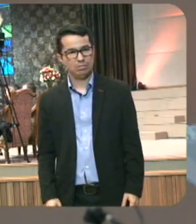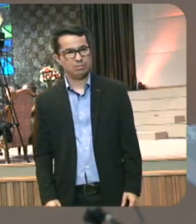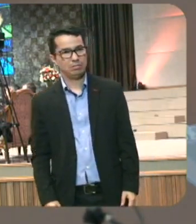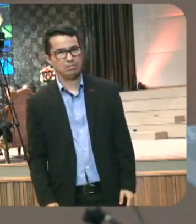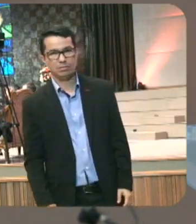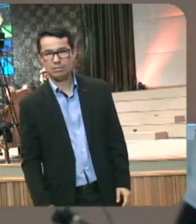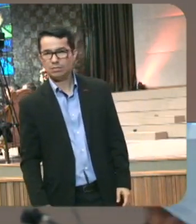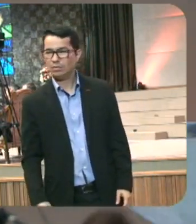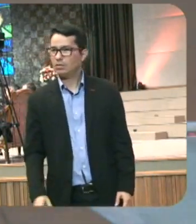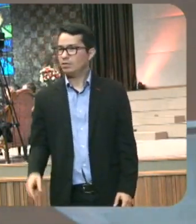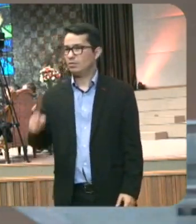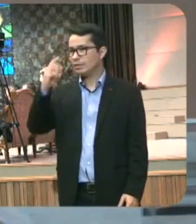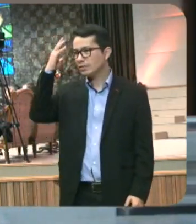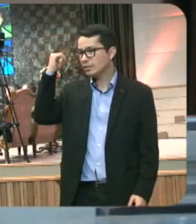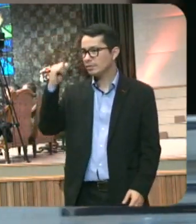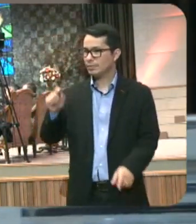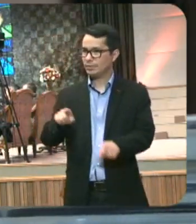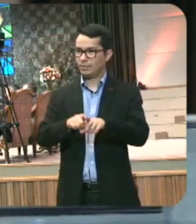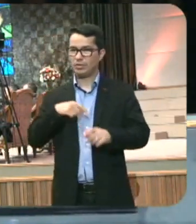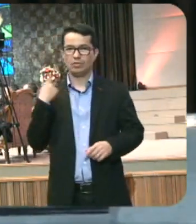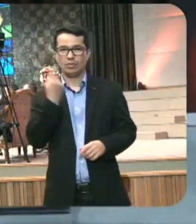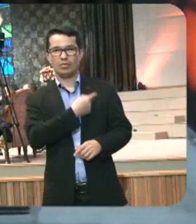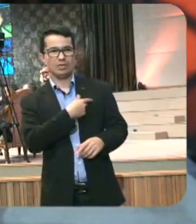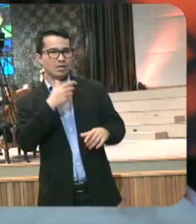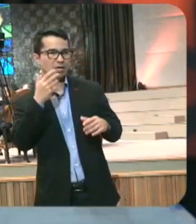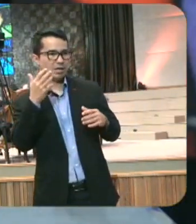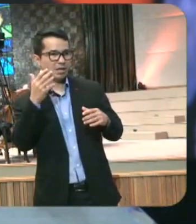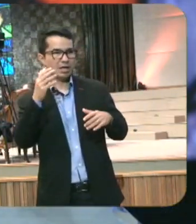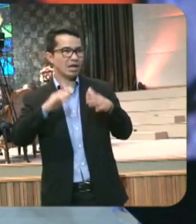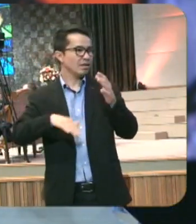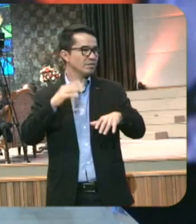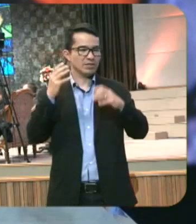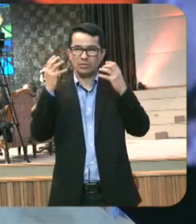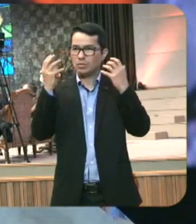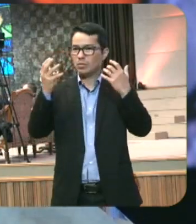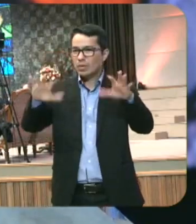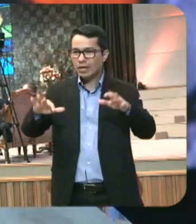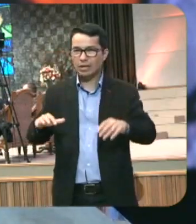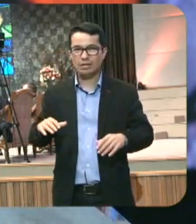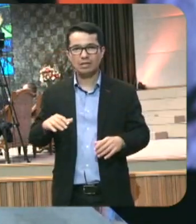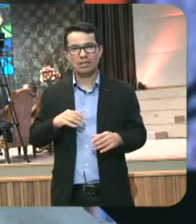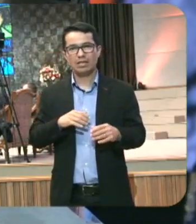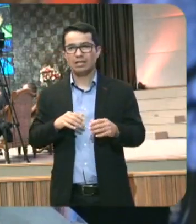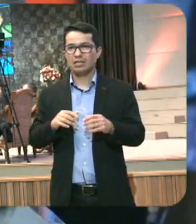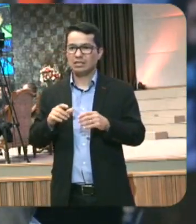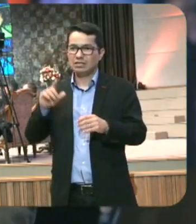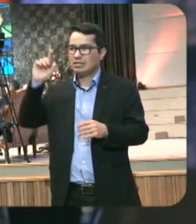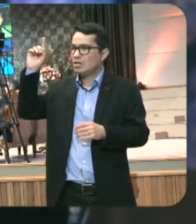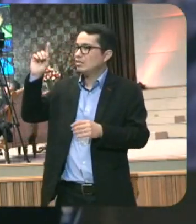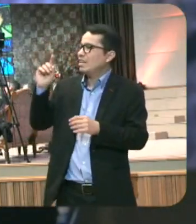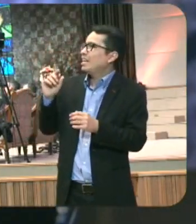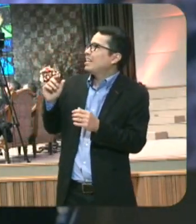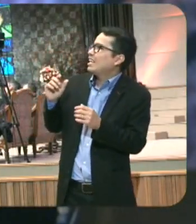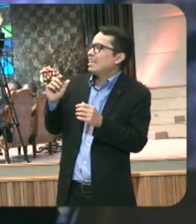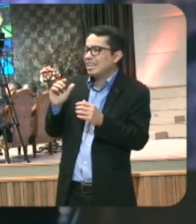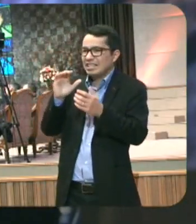Às vezes a gente não quer que o Senhor mexa em algumas coisas que estão acomodadas no nosso